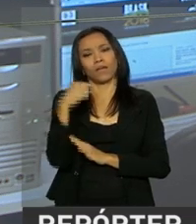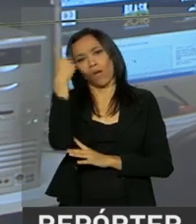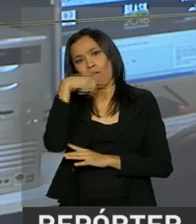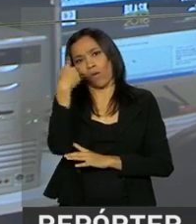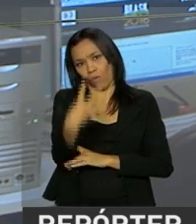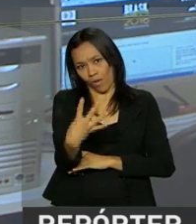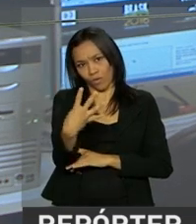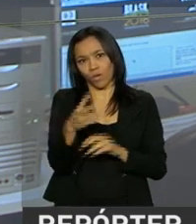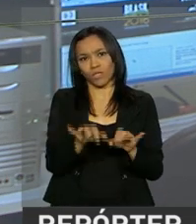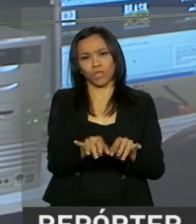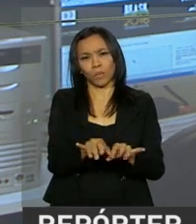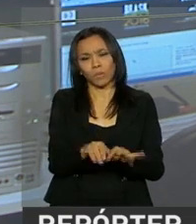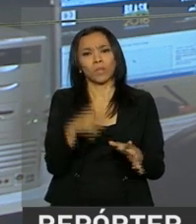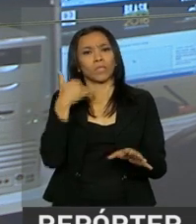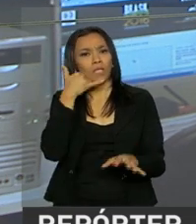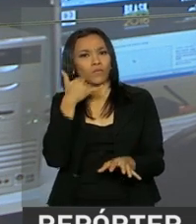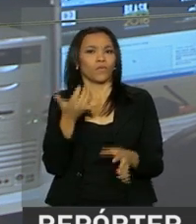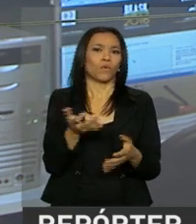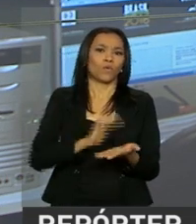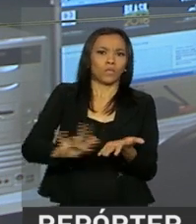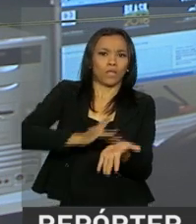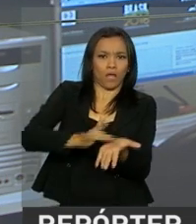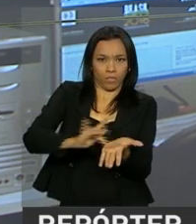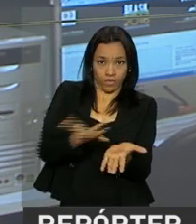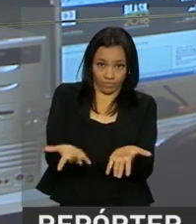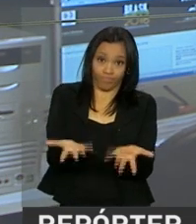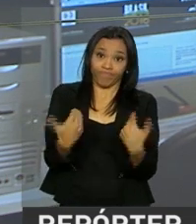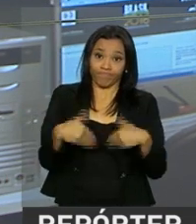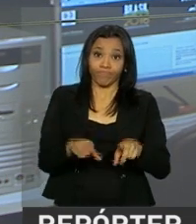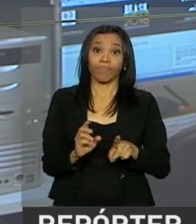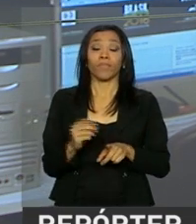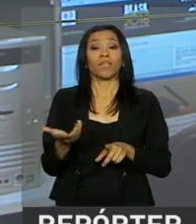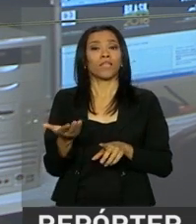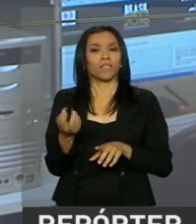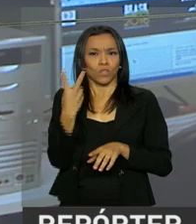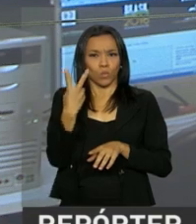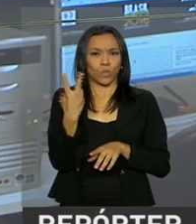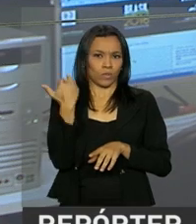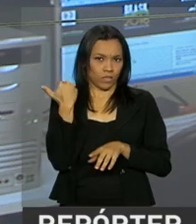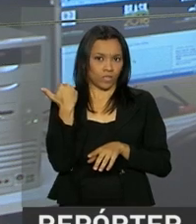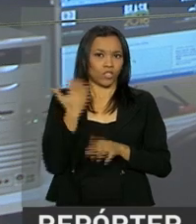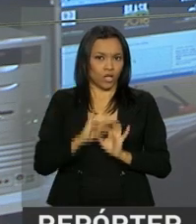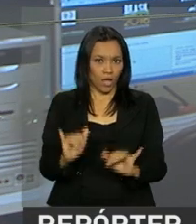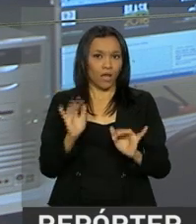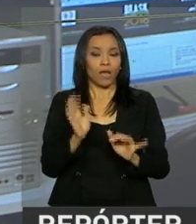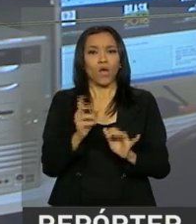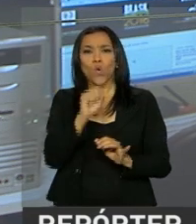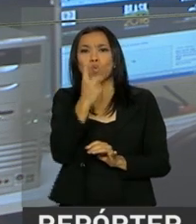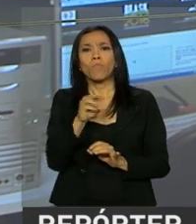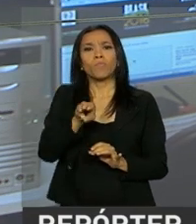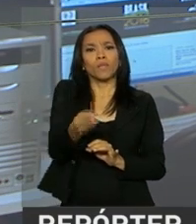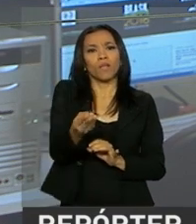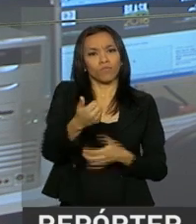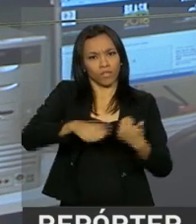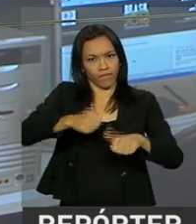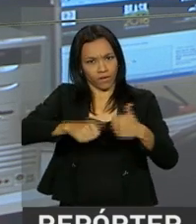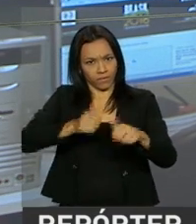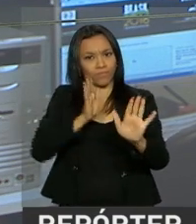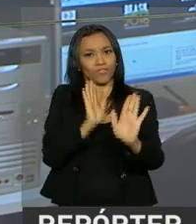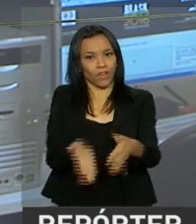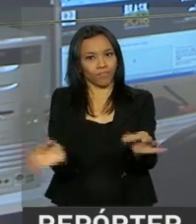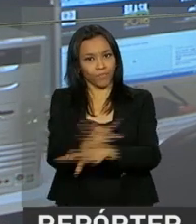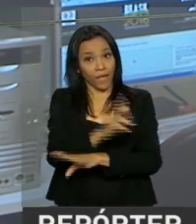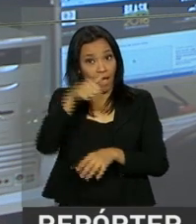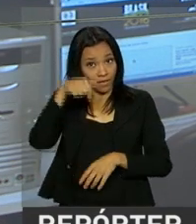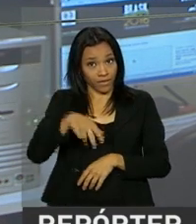horas por computador, telefone ou tablet. Nas 2 primeiras edições do simulado, mais de 1 milhão de avaliações foram feitas.